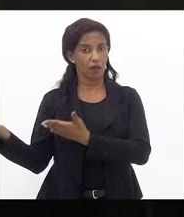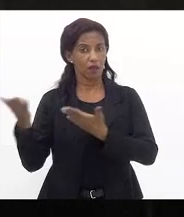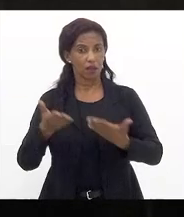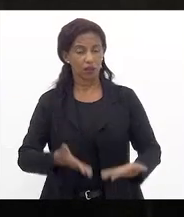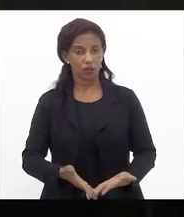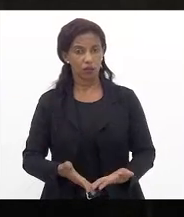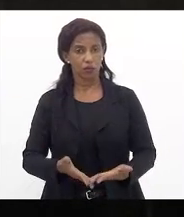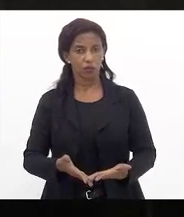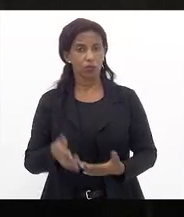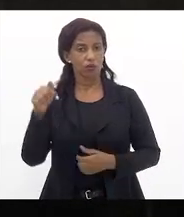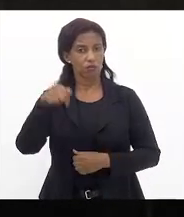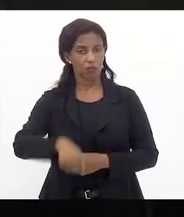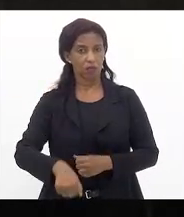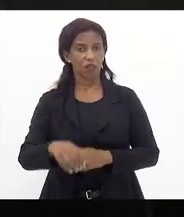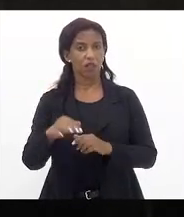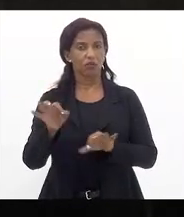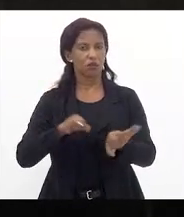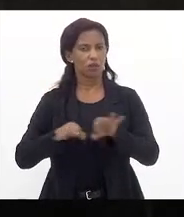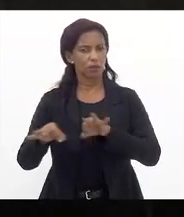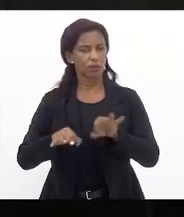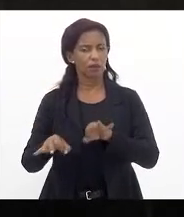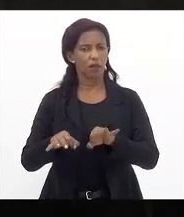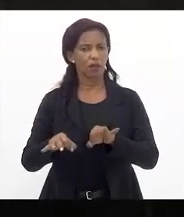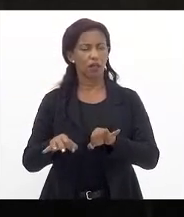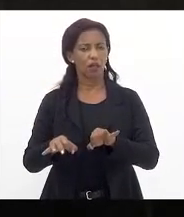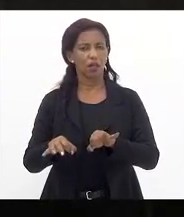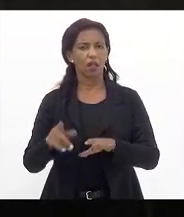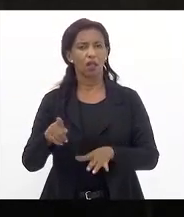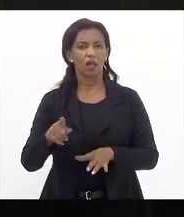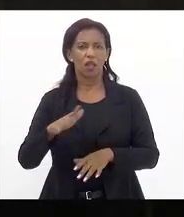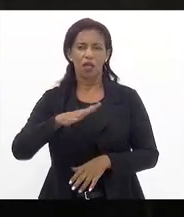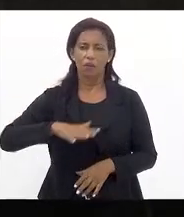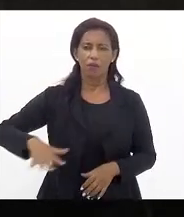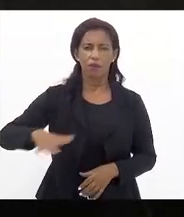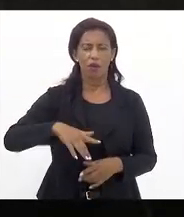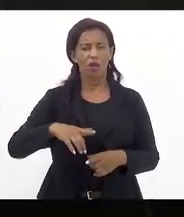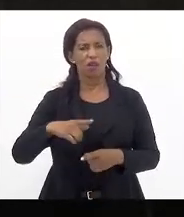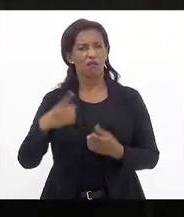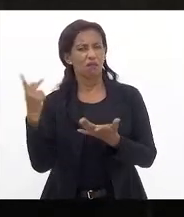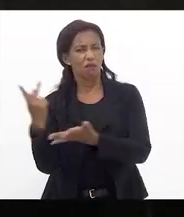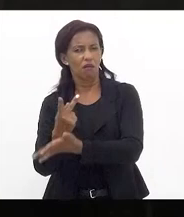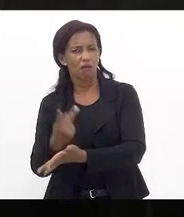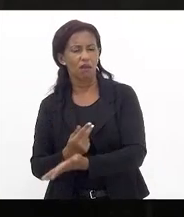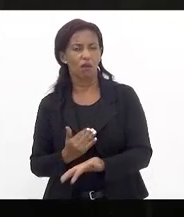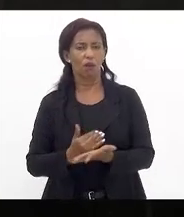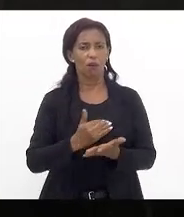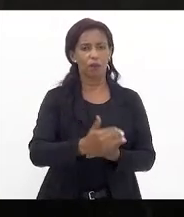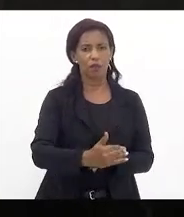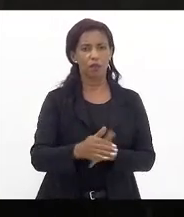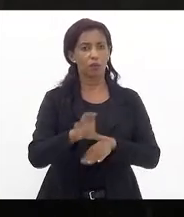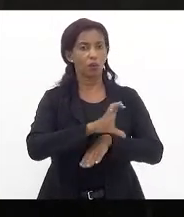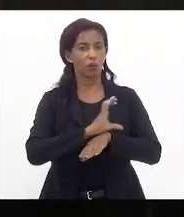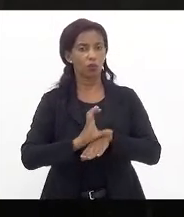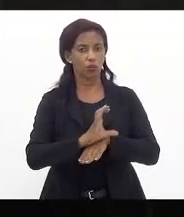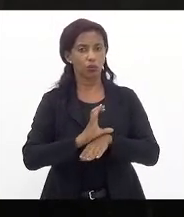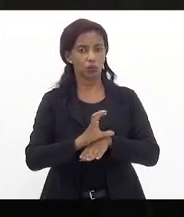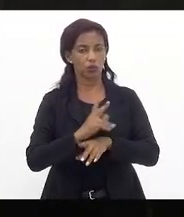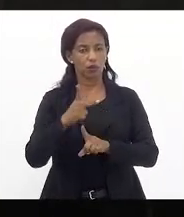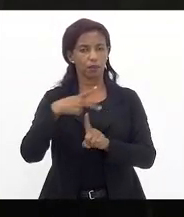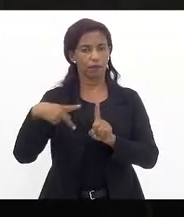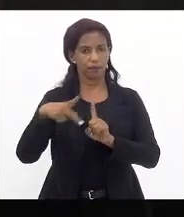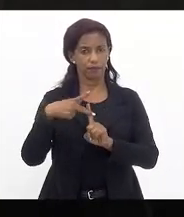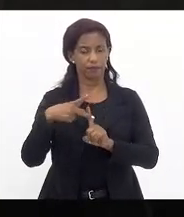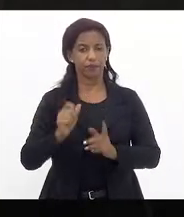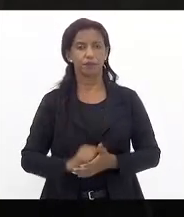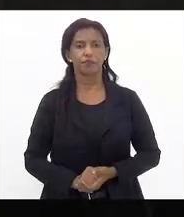para o corpo desse projeto de lei impropriedades e violações aos princípios constitucionais e